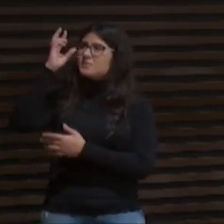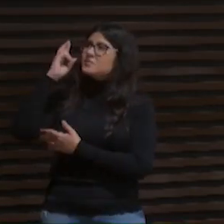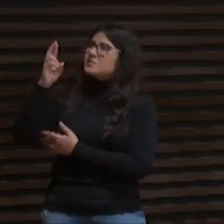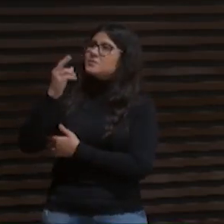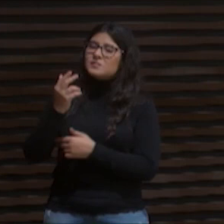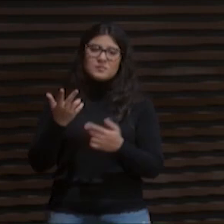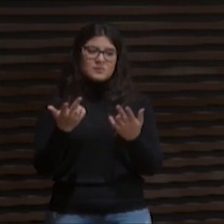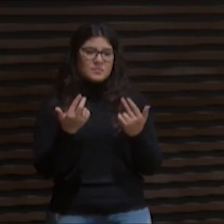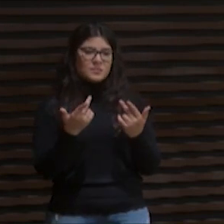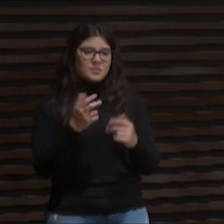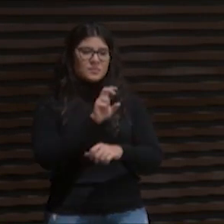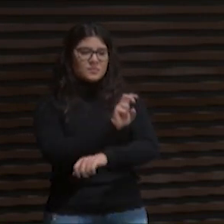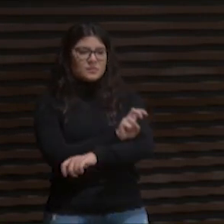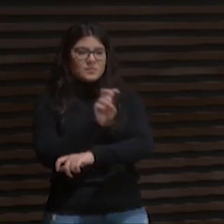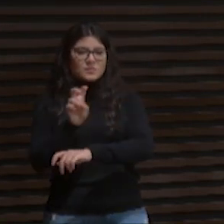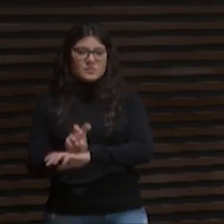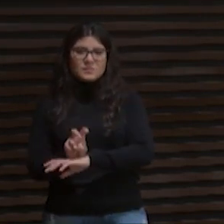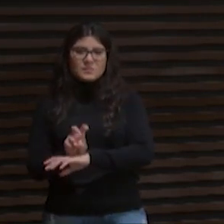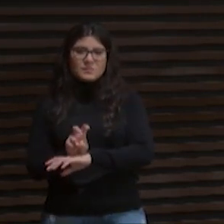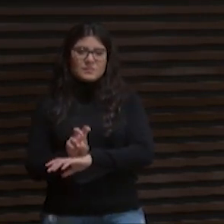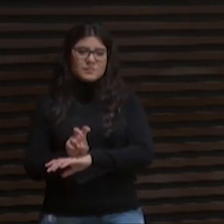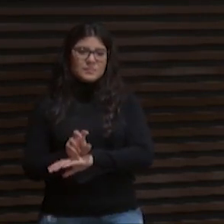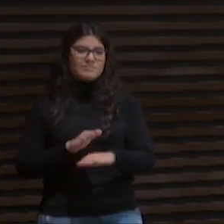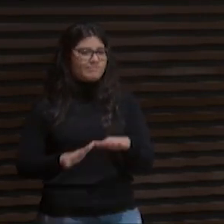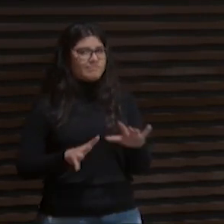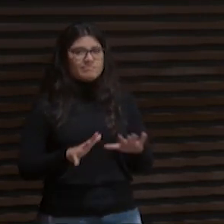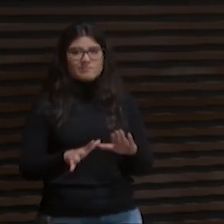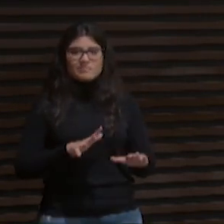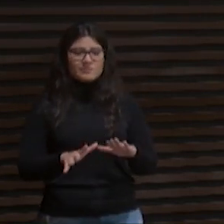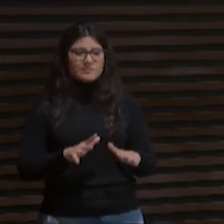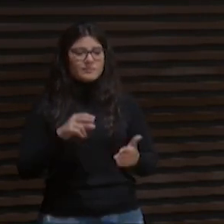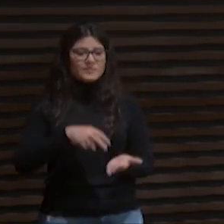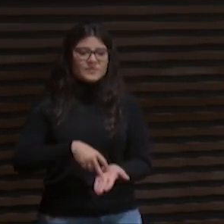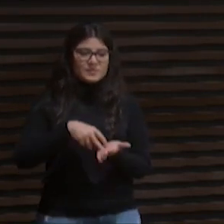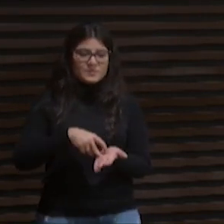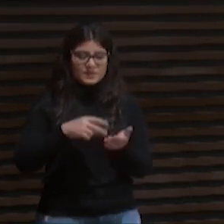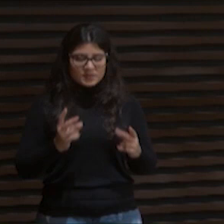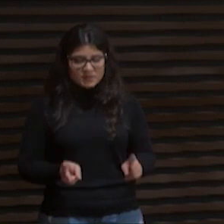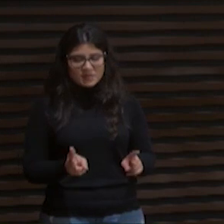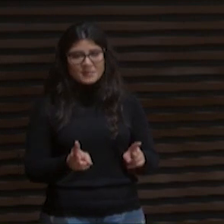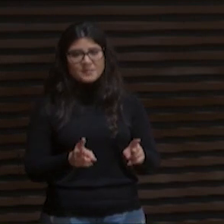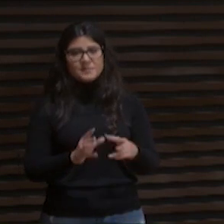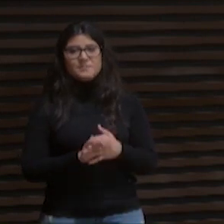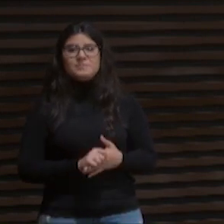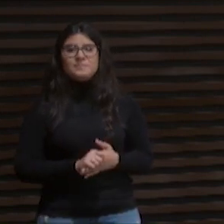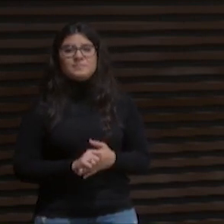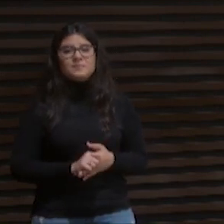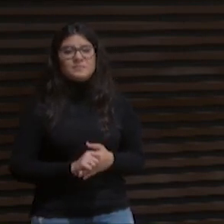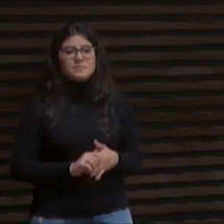os montes, como o monte Sião, que não se abala, firme para